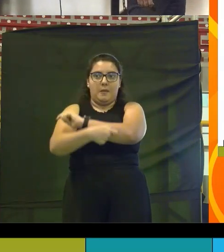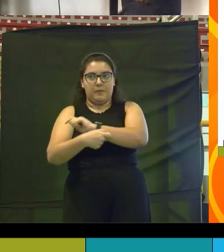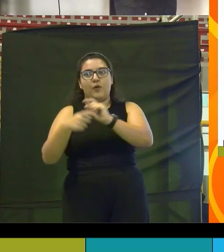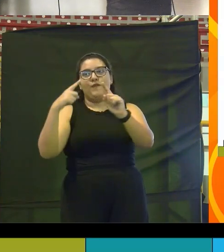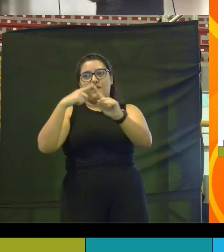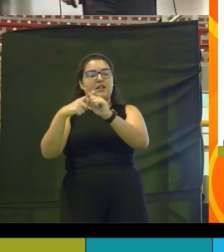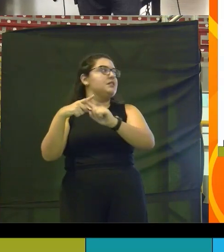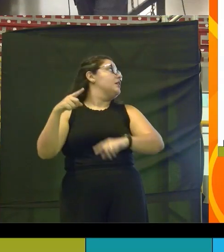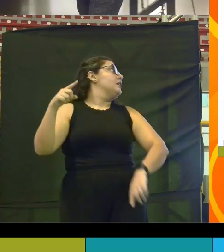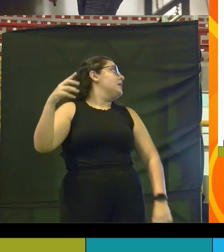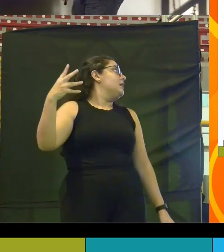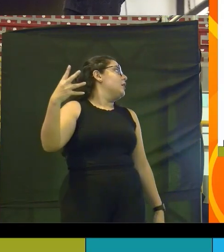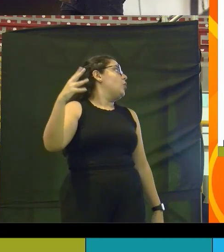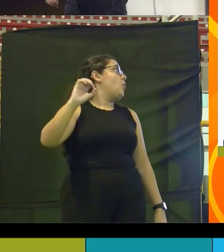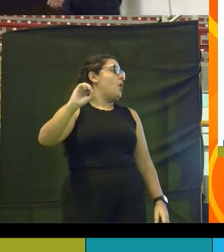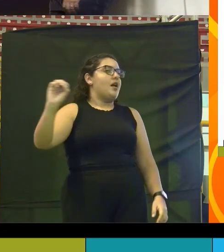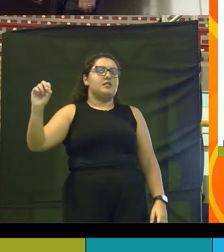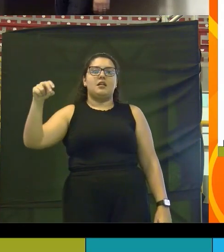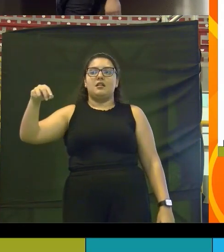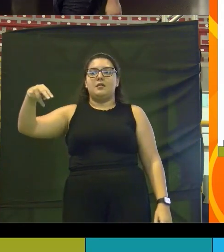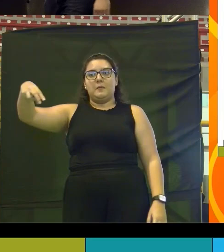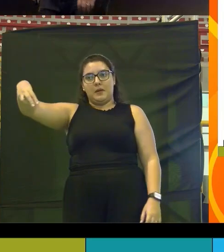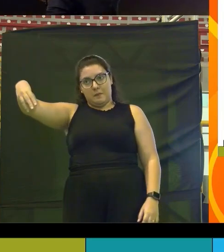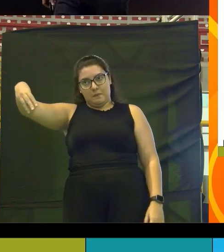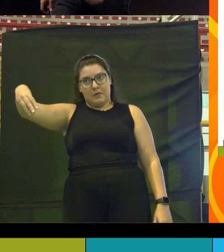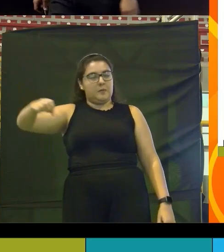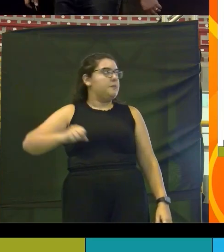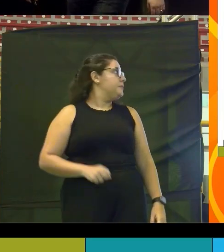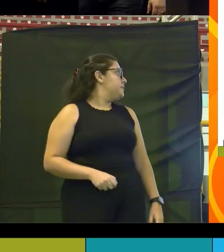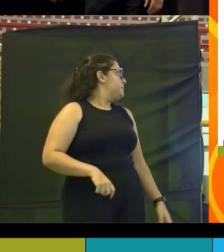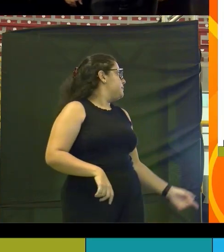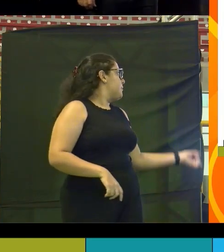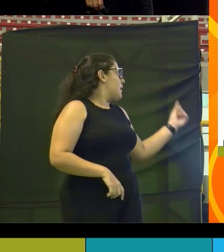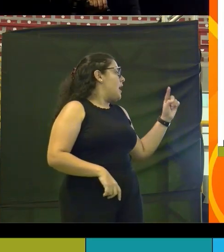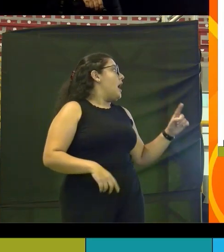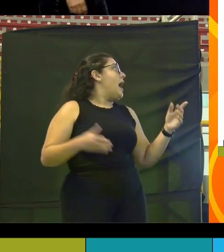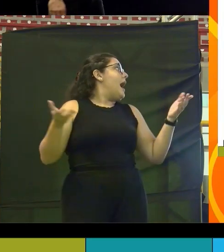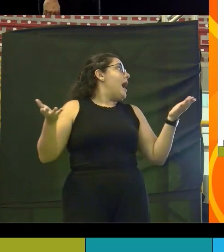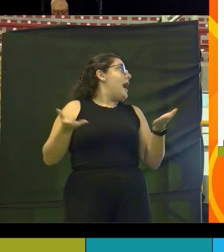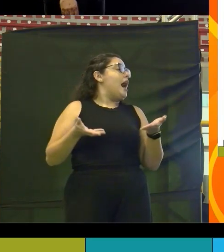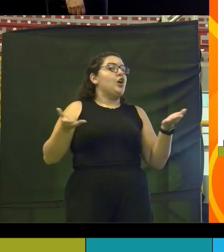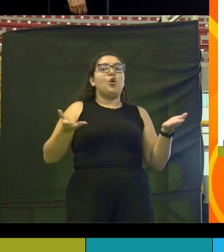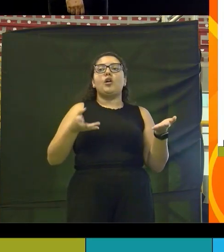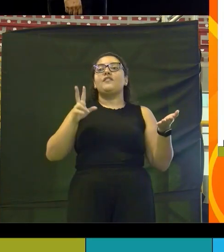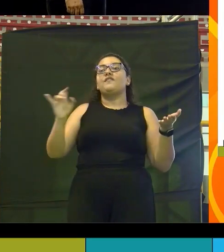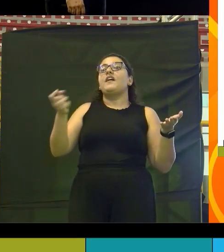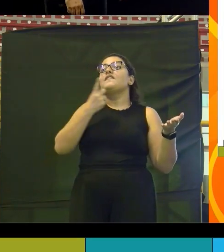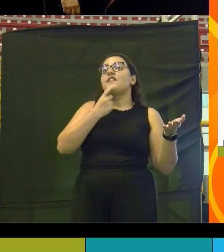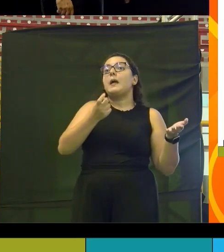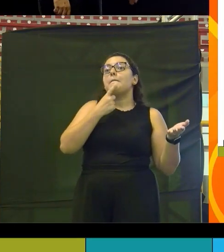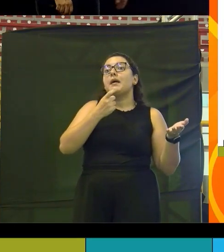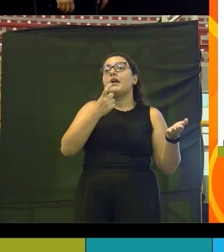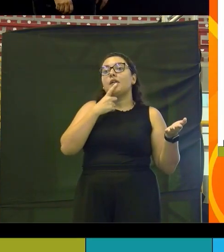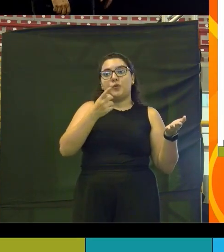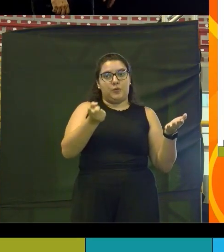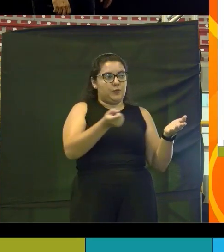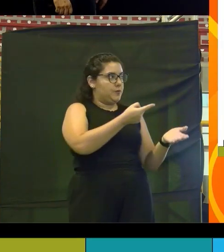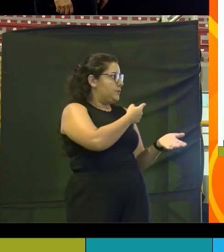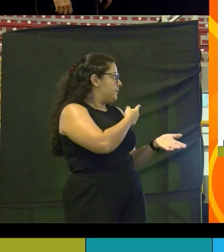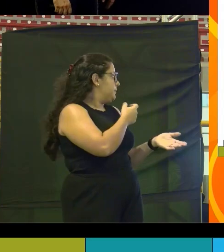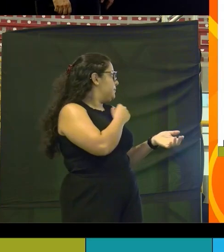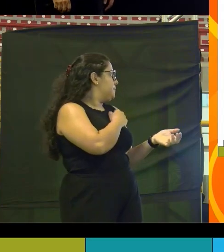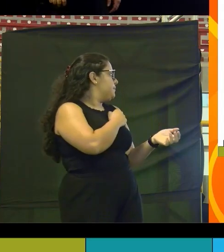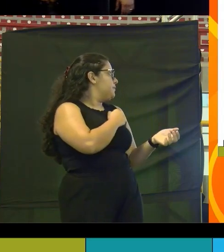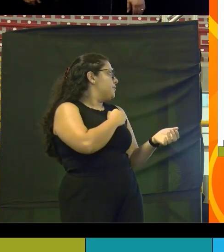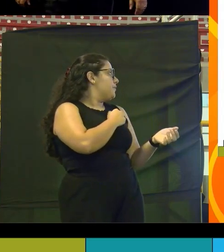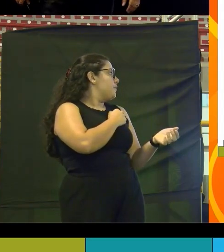3. Então eu tenho o comprimento de onda do azul, do violeta. Fazendo a mesma coisa, nós temos o comprimento de onda